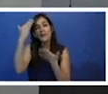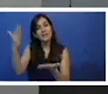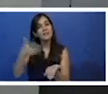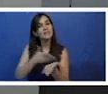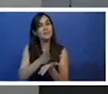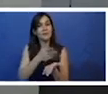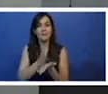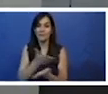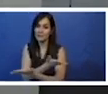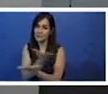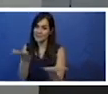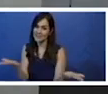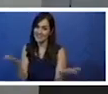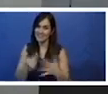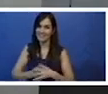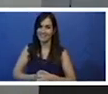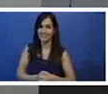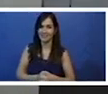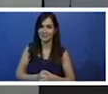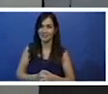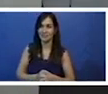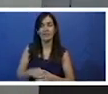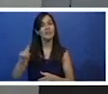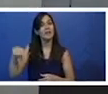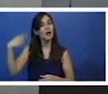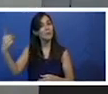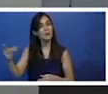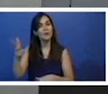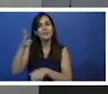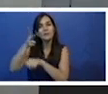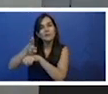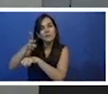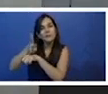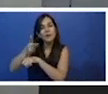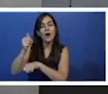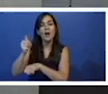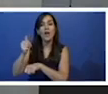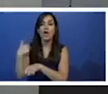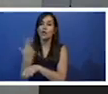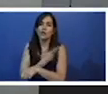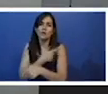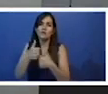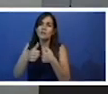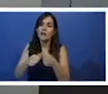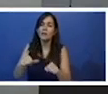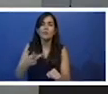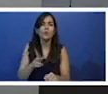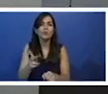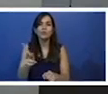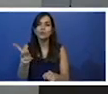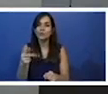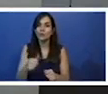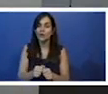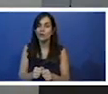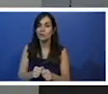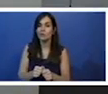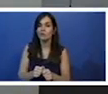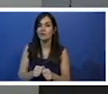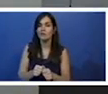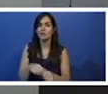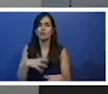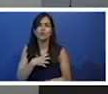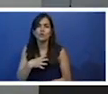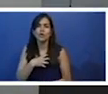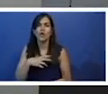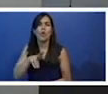participação de vocês aí do outro lado. E na próxima videoaula, daremos continuidade nas formas nominais. Aí